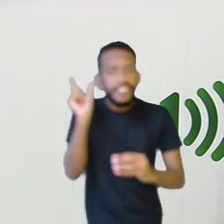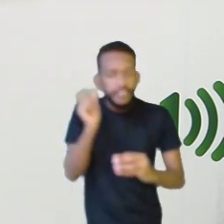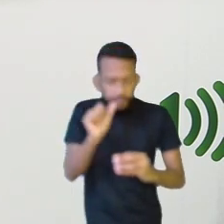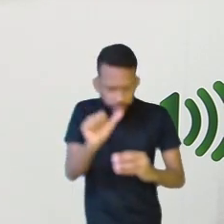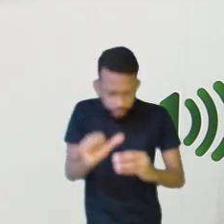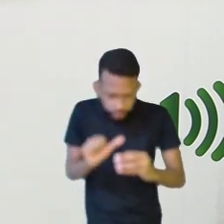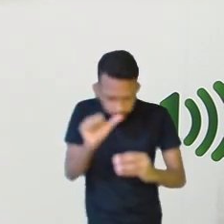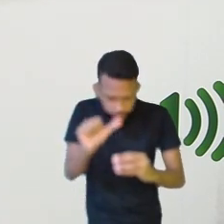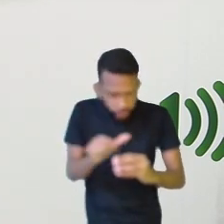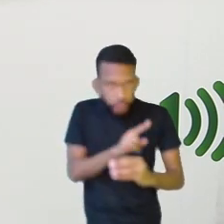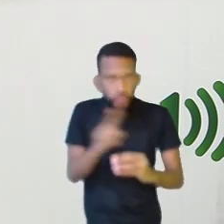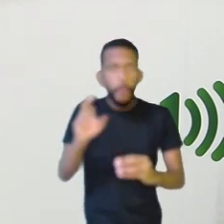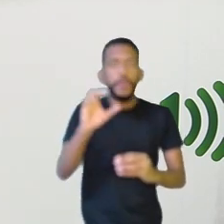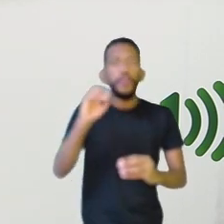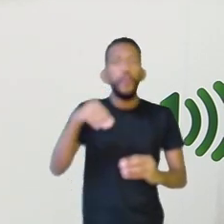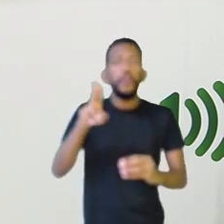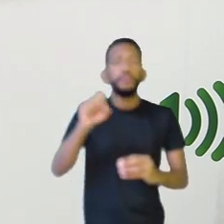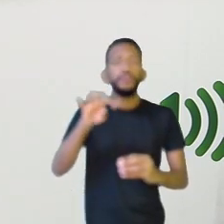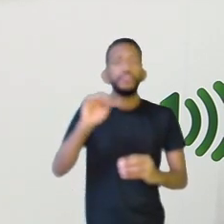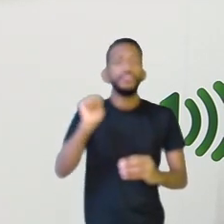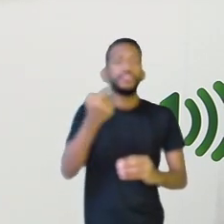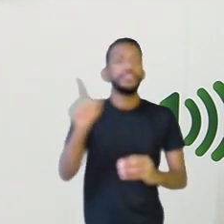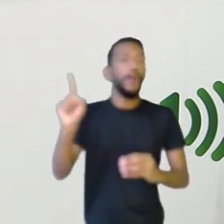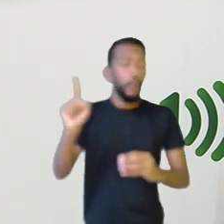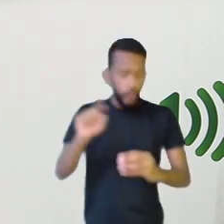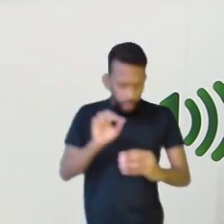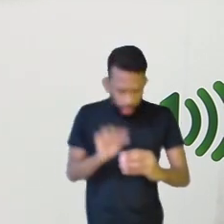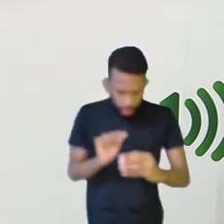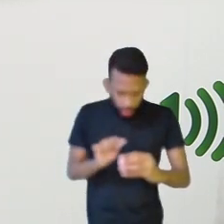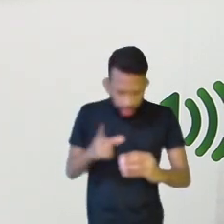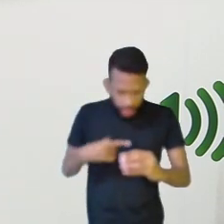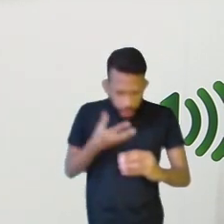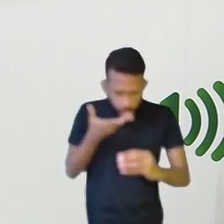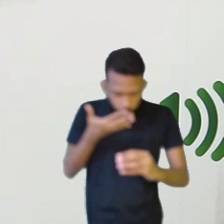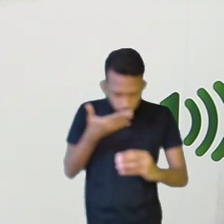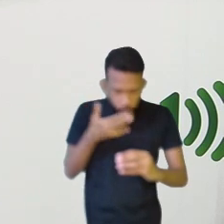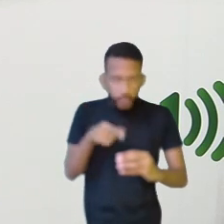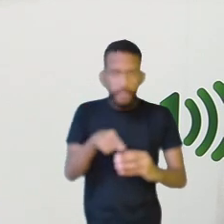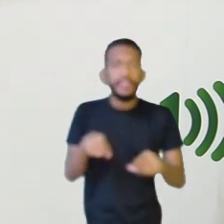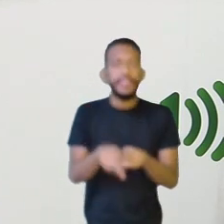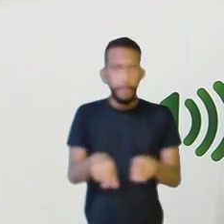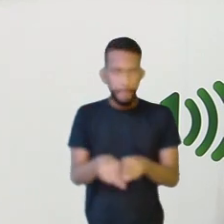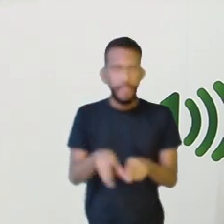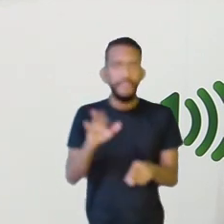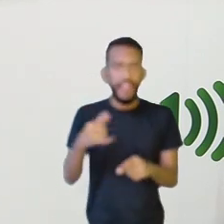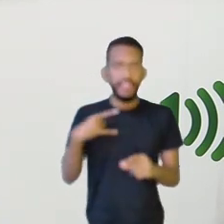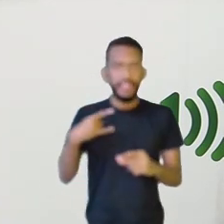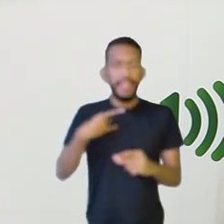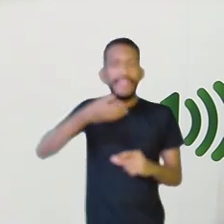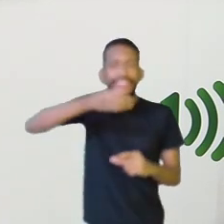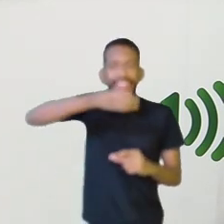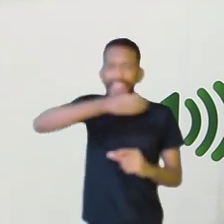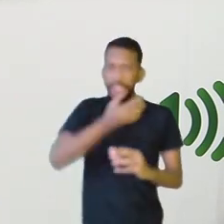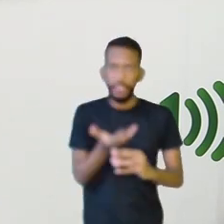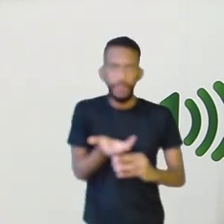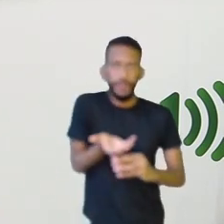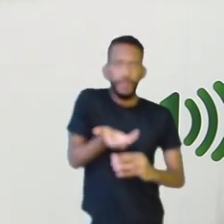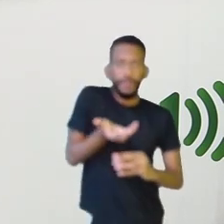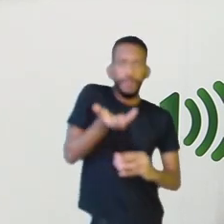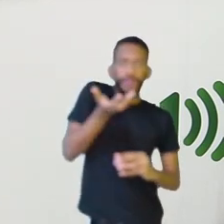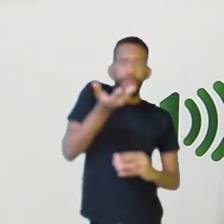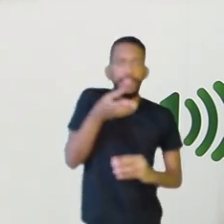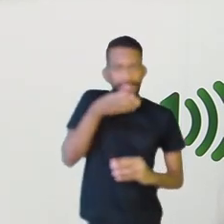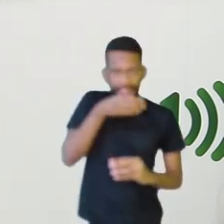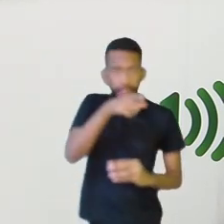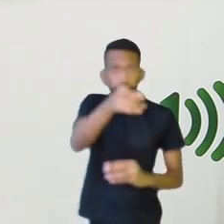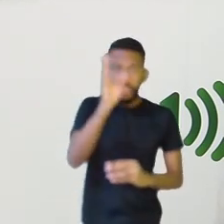num processo de combustão. Além da cor, ele vai emitir calor. Pois é, você já